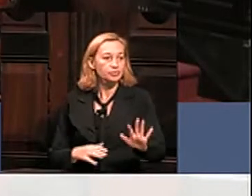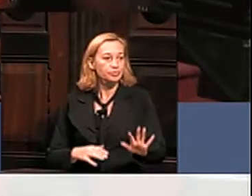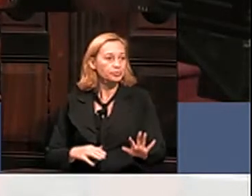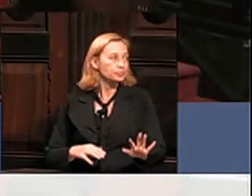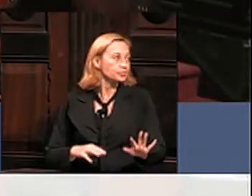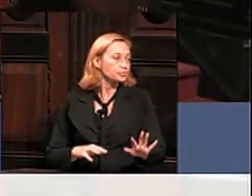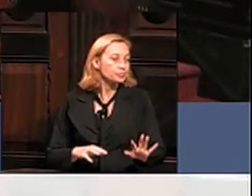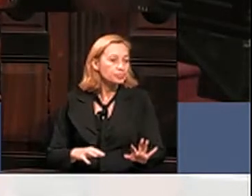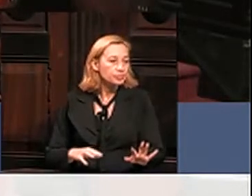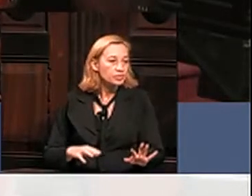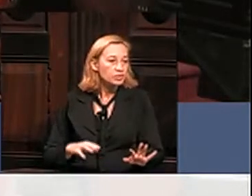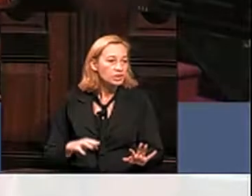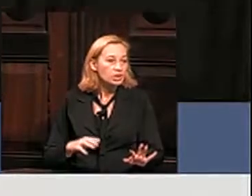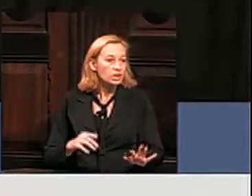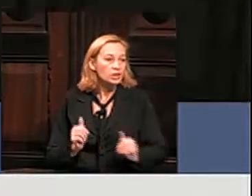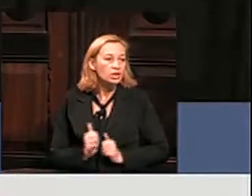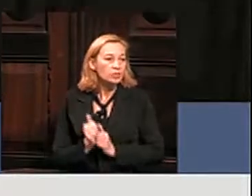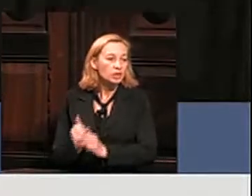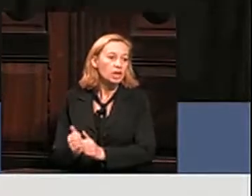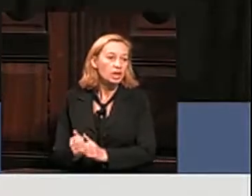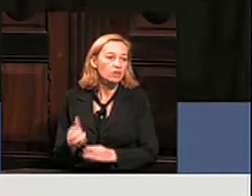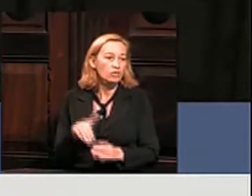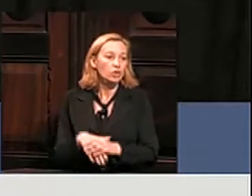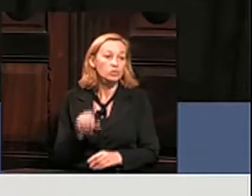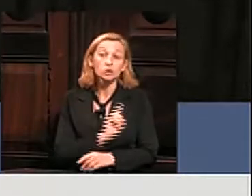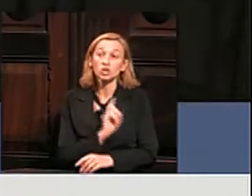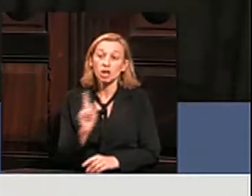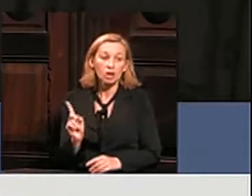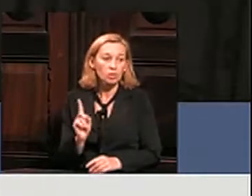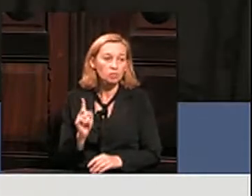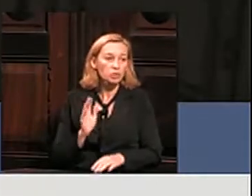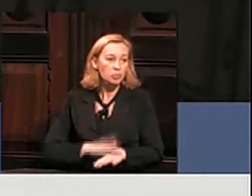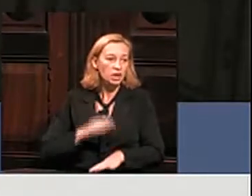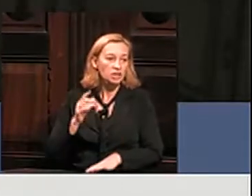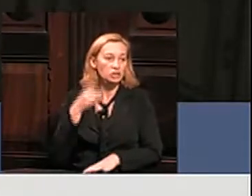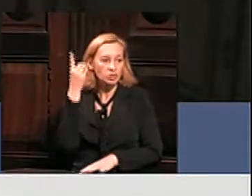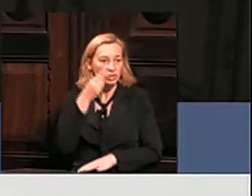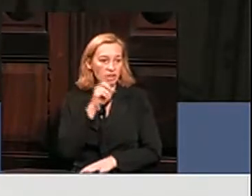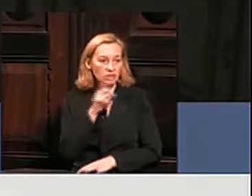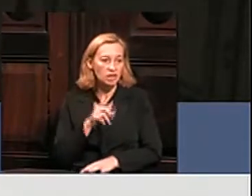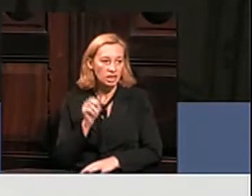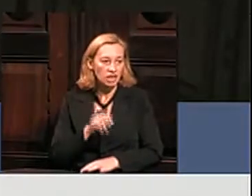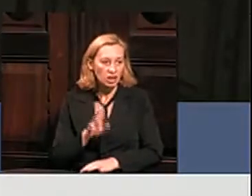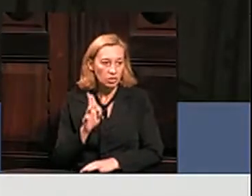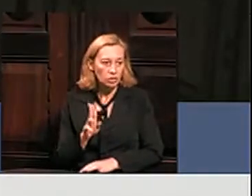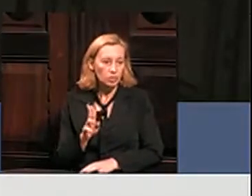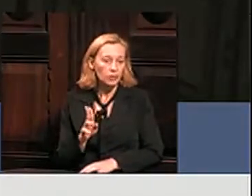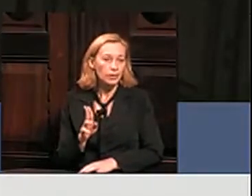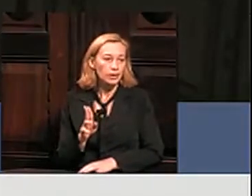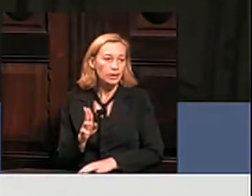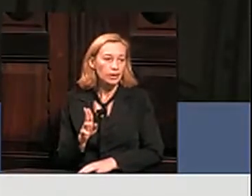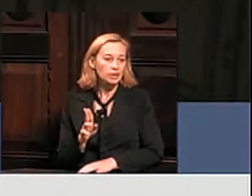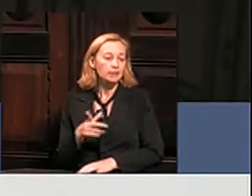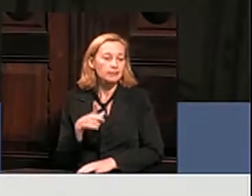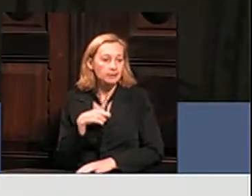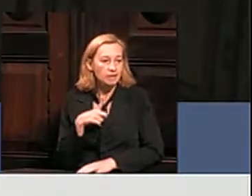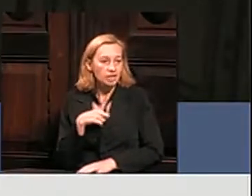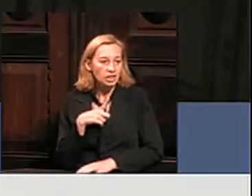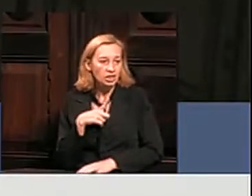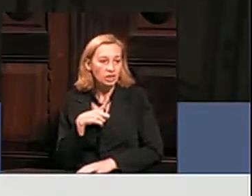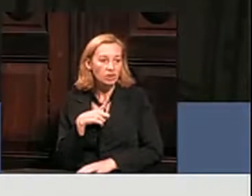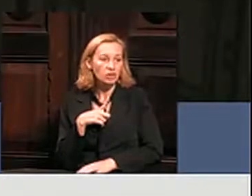Ou não, deputado André Lazaroni. Caminhar pelo voto não, por mais que o deputado Zaqueu, ele tenha